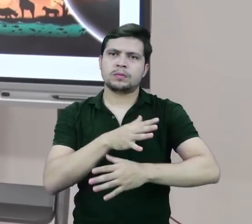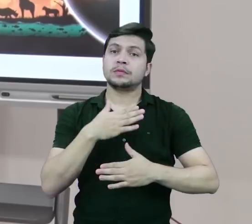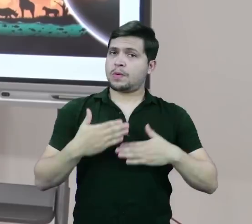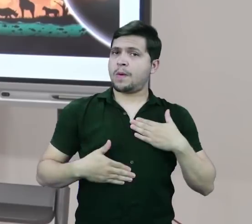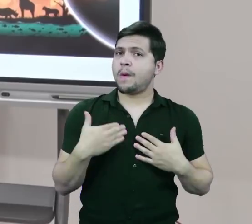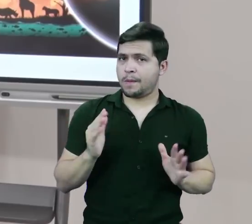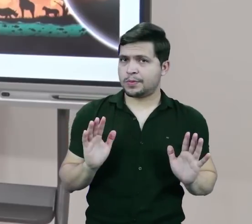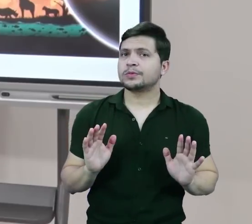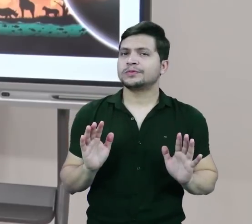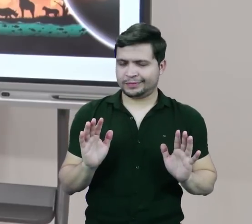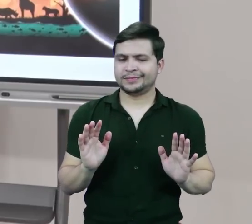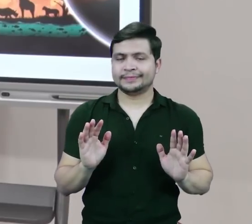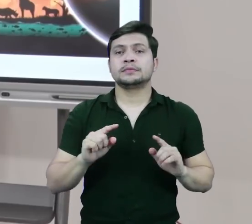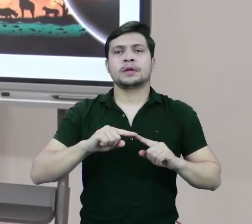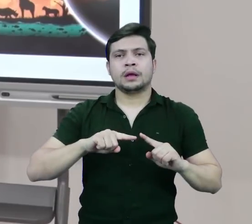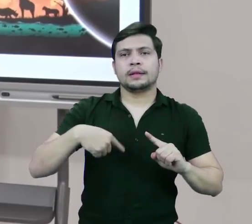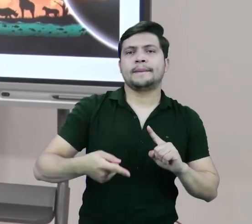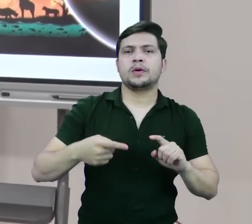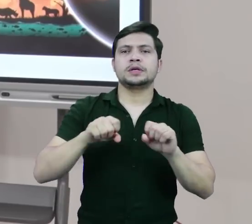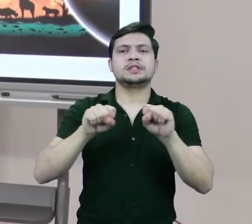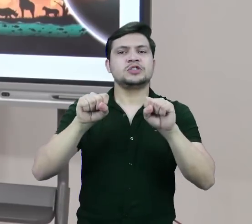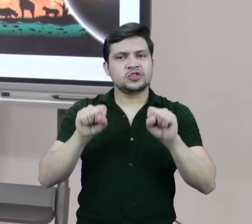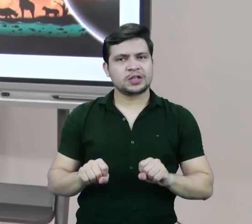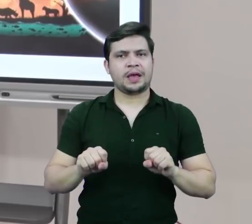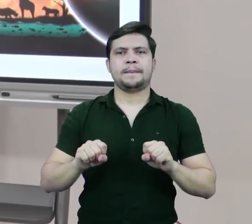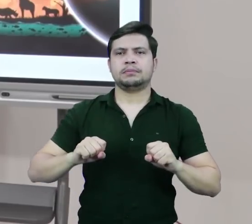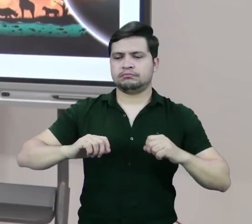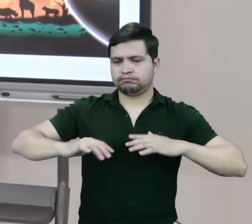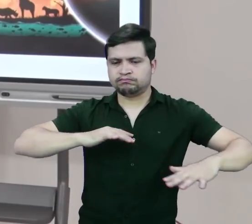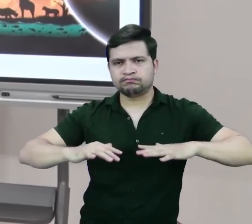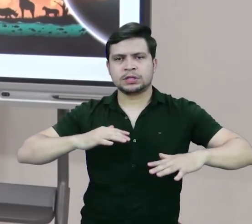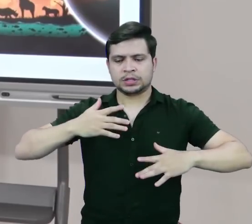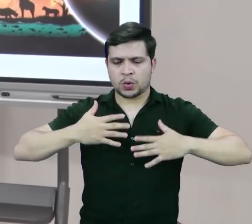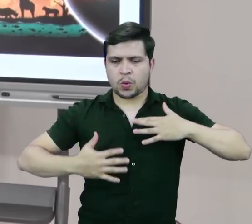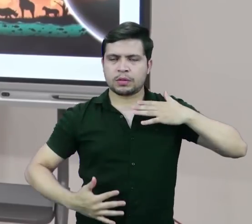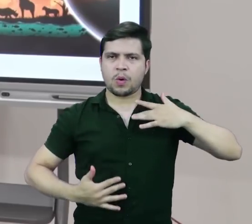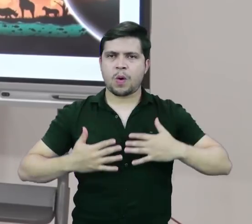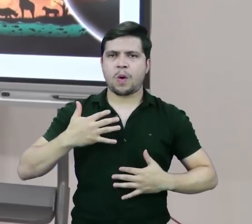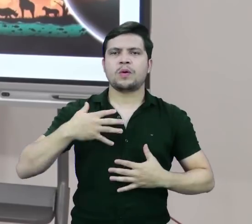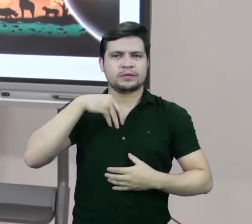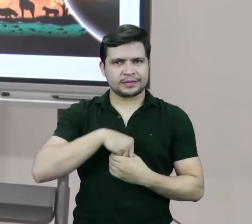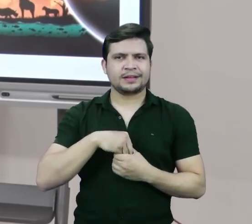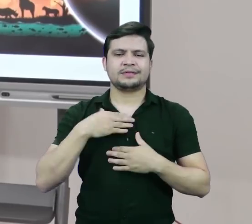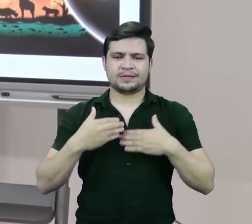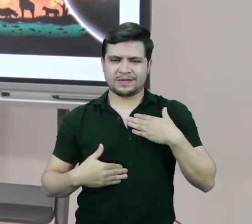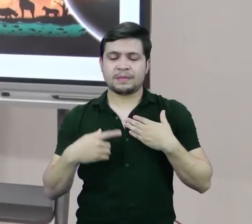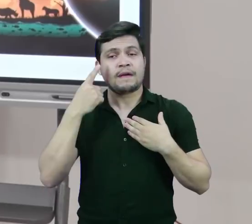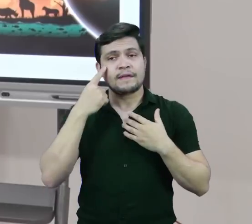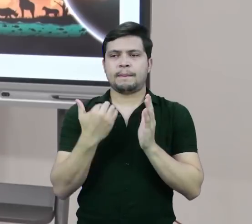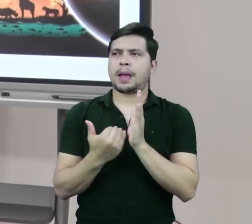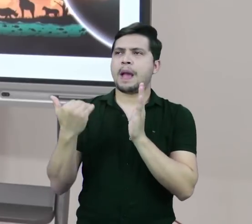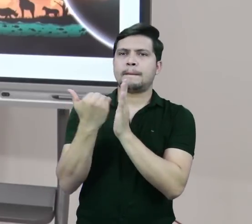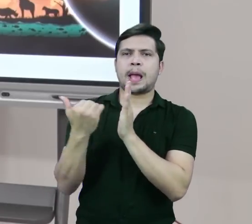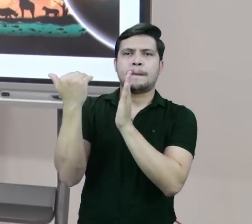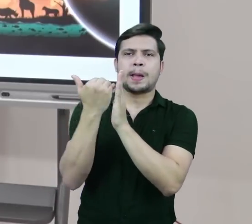fazer parte do nosso sistema circulatório, né? Que são outros órgãos que vão ter essa função circulatória. Então, a gente vê aí